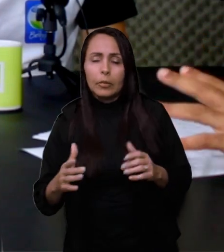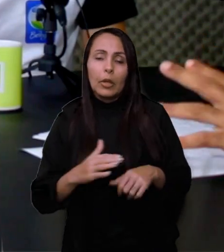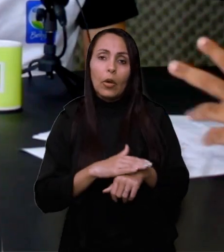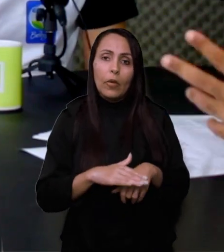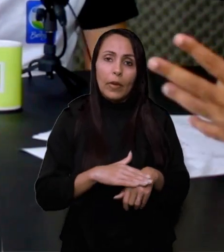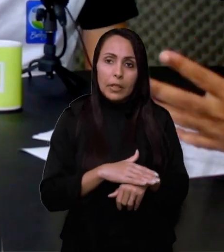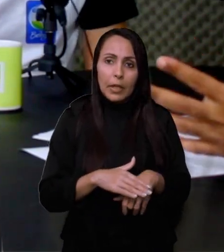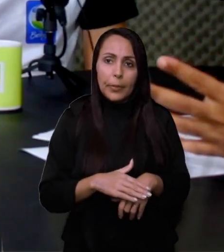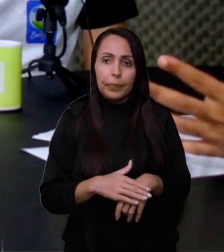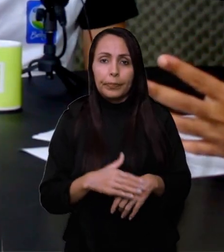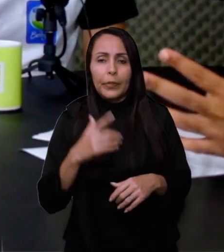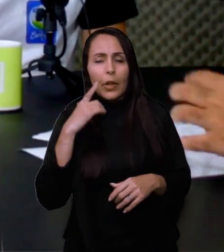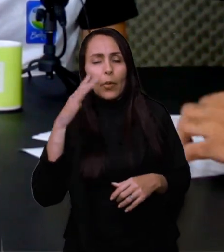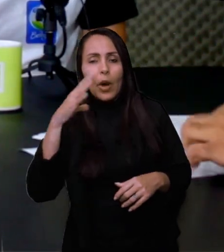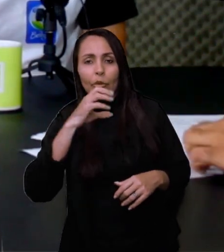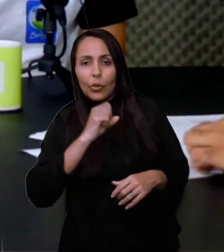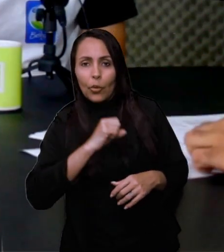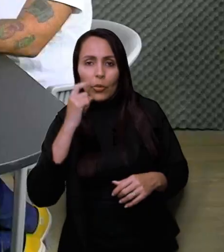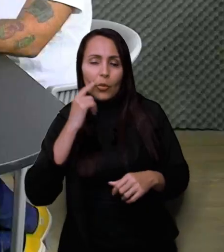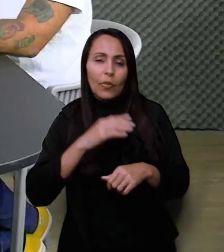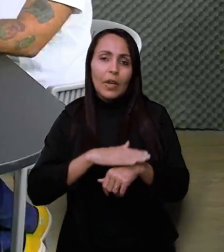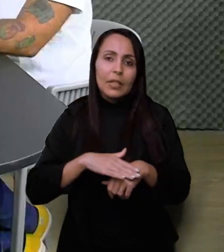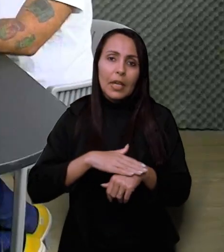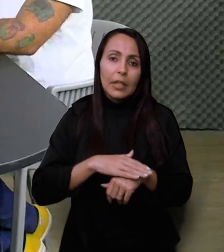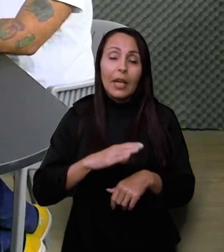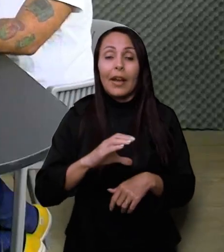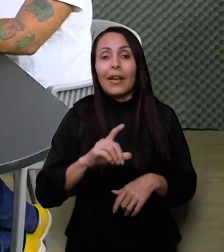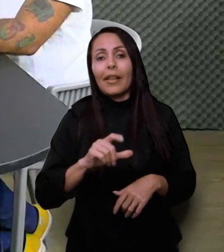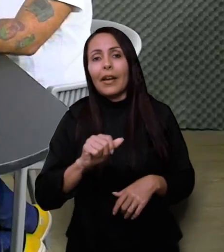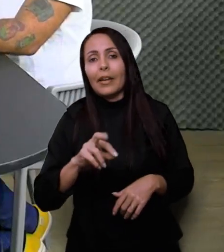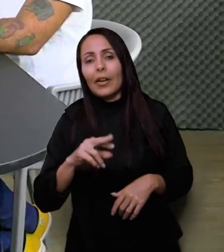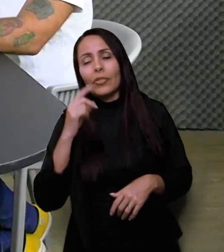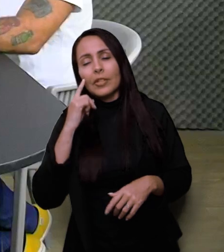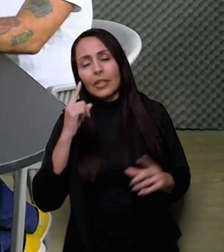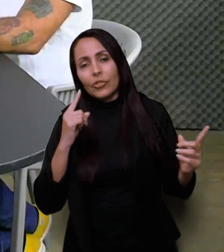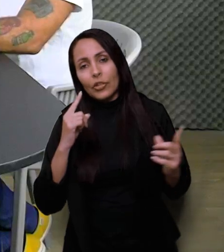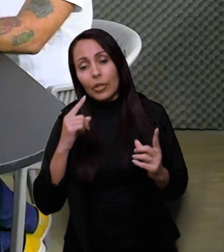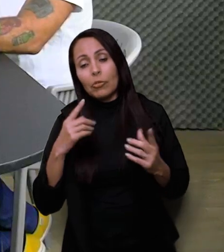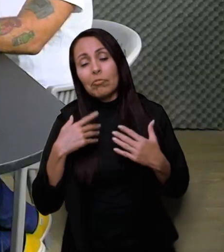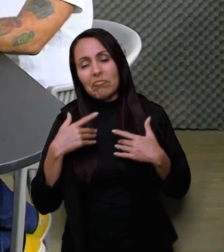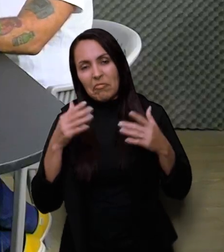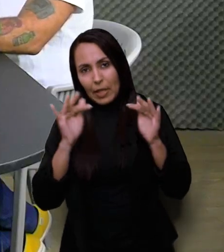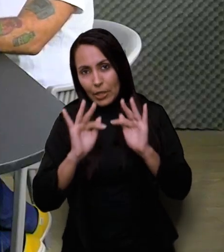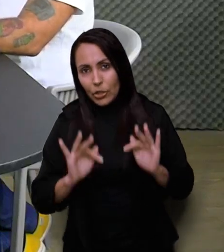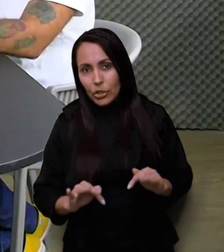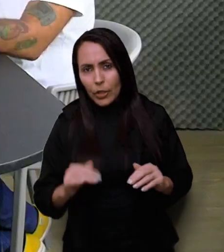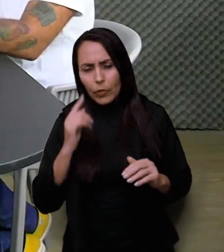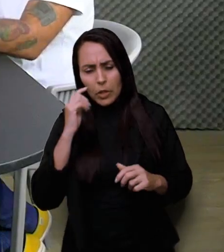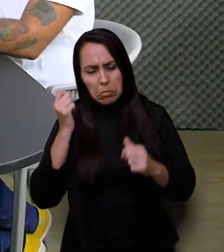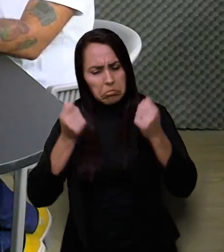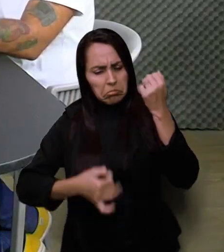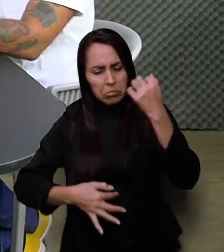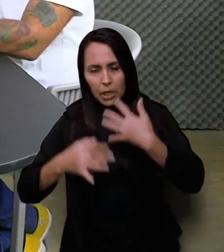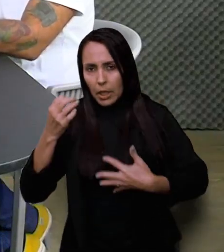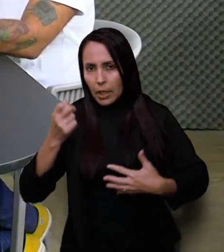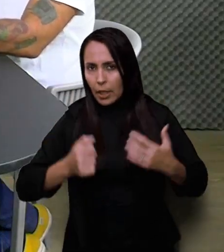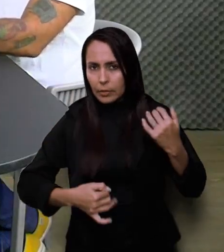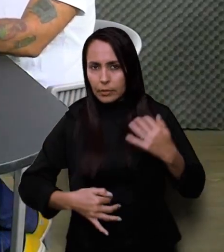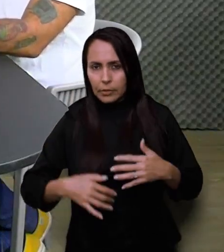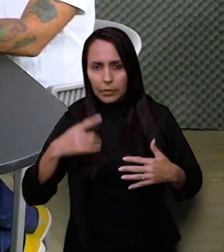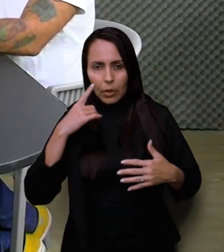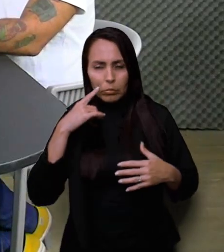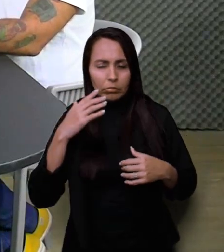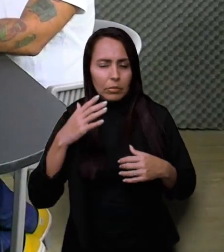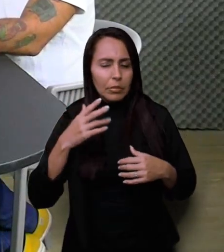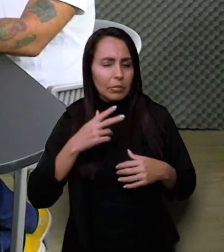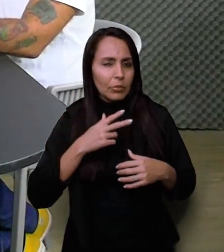com vocês. Daniel, eu adoro conversar com você. Clara, você está chegando, mas eu estou bem feliz, assim. Você fala de uma forma tão suave,